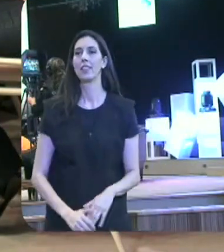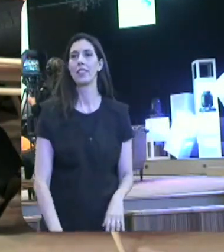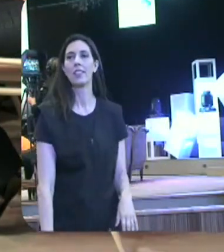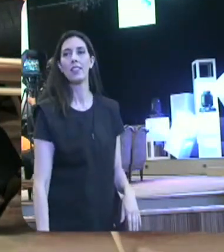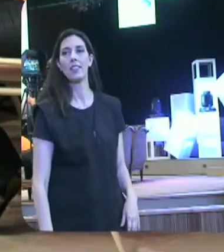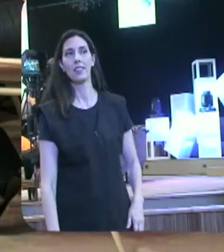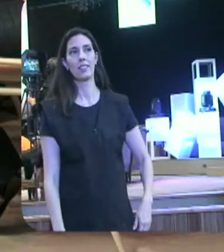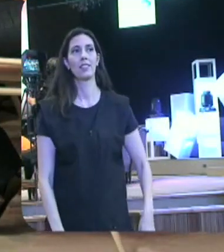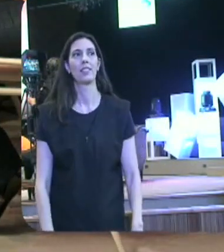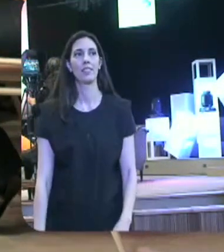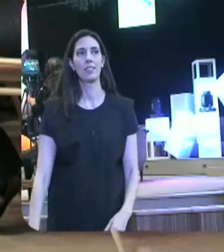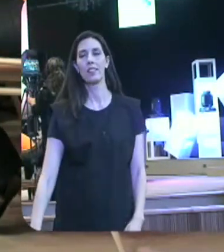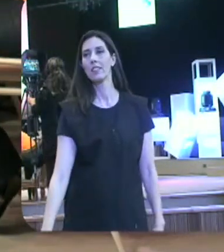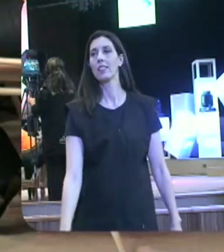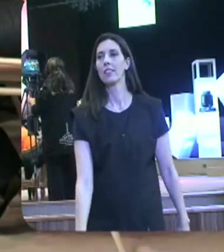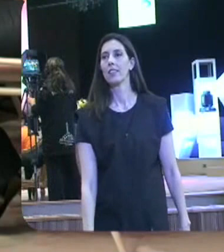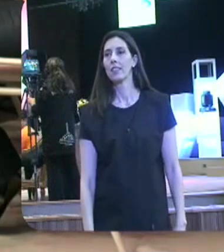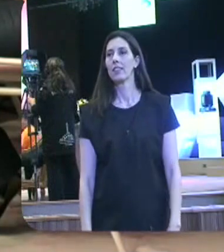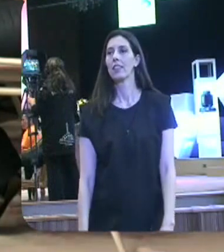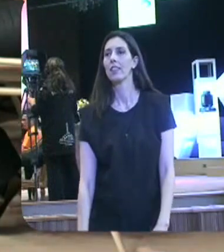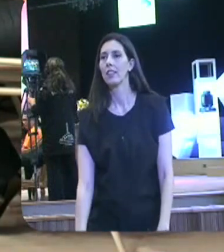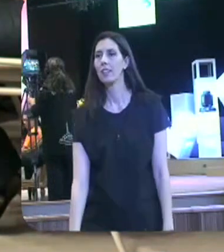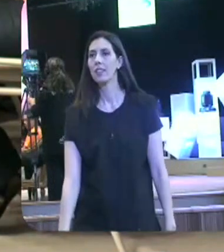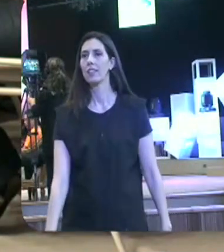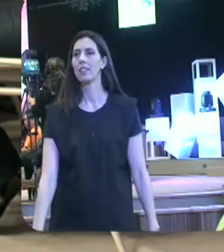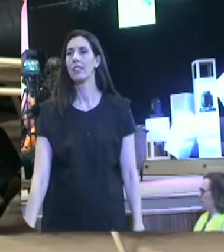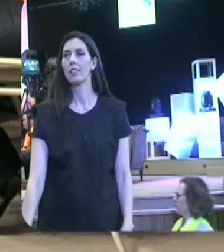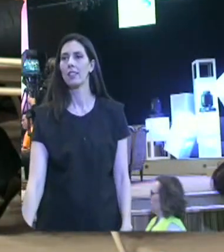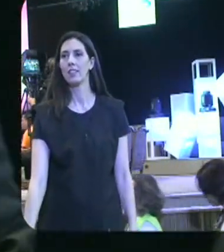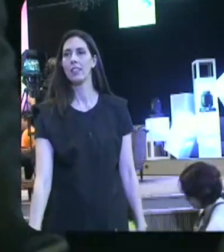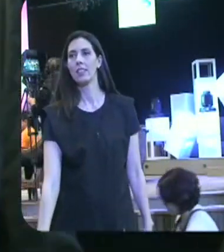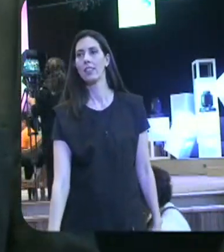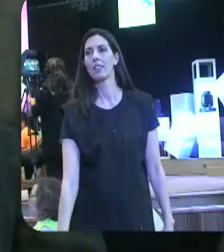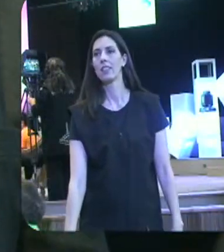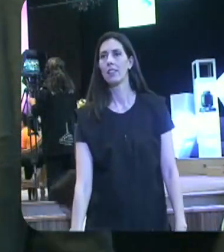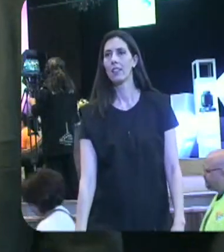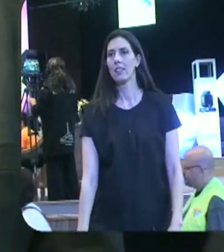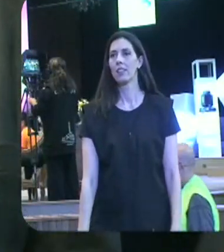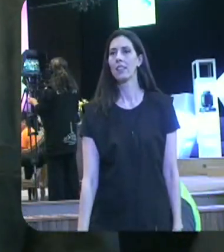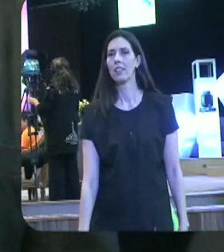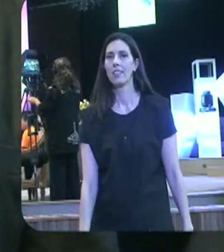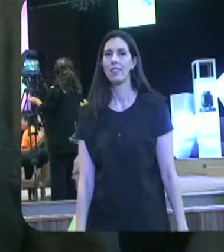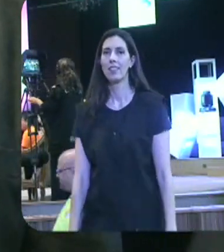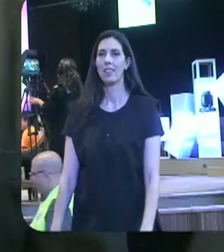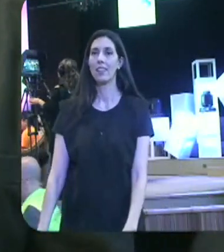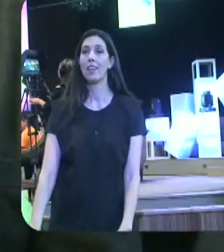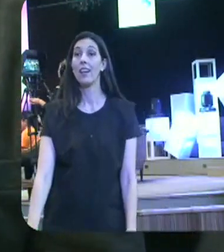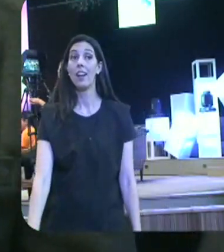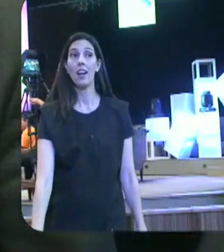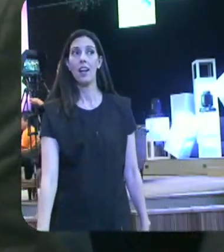seguida. E a gente vai estar junto aqui na presença do Senhor.